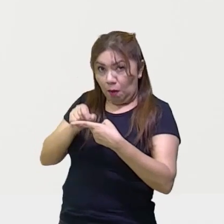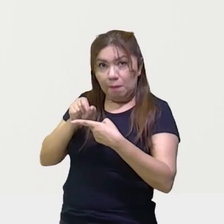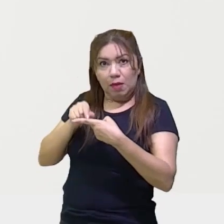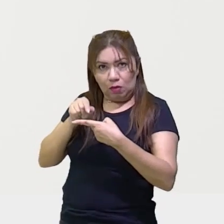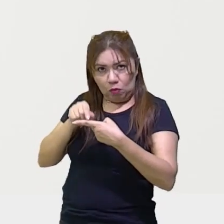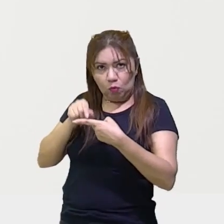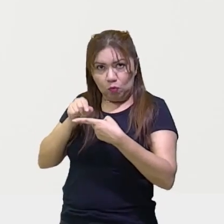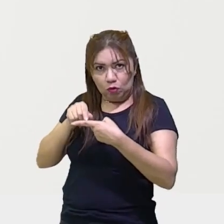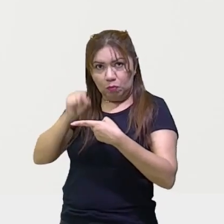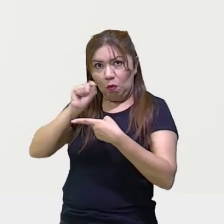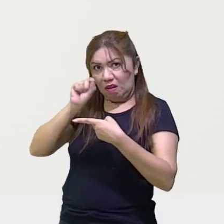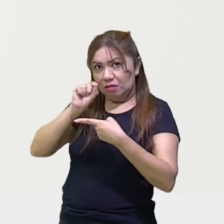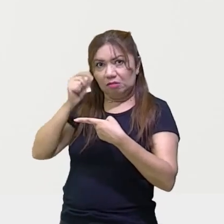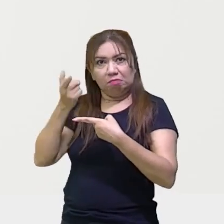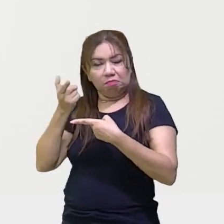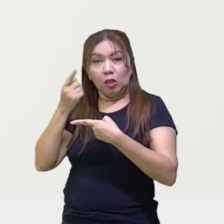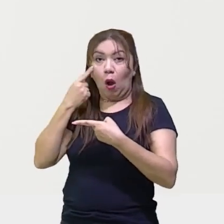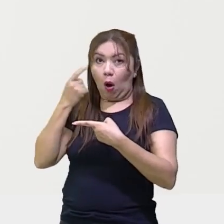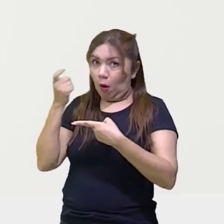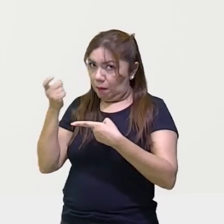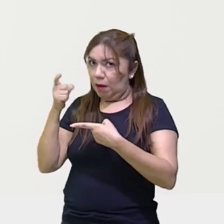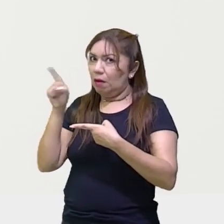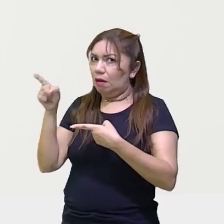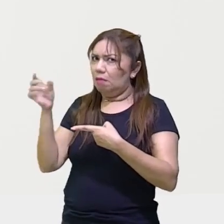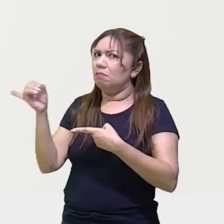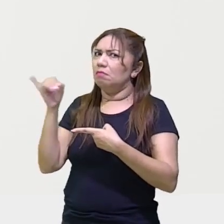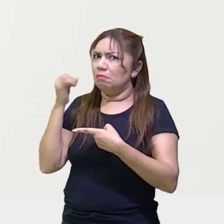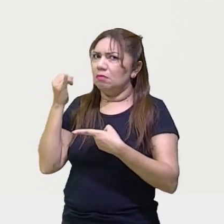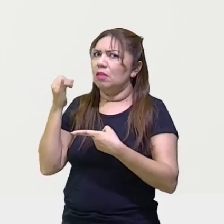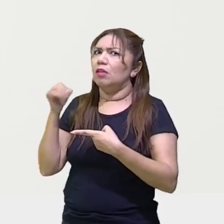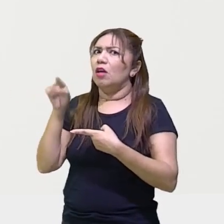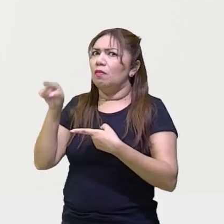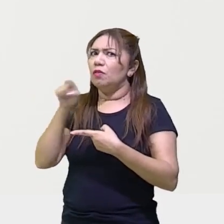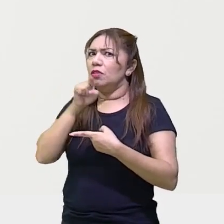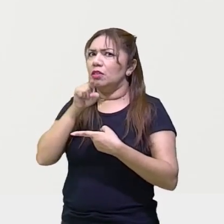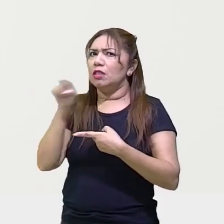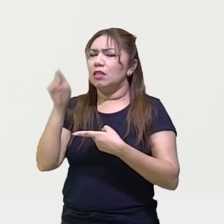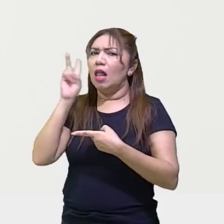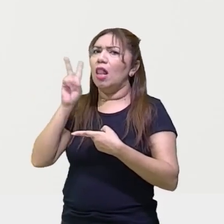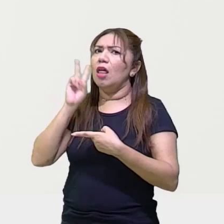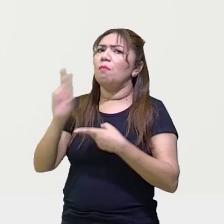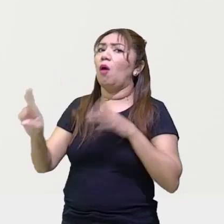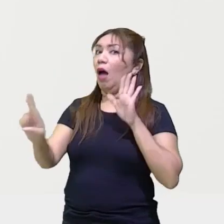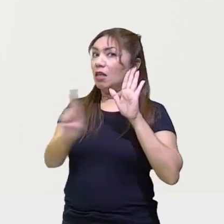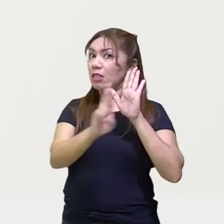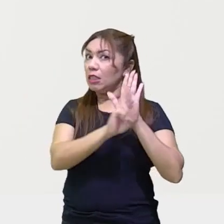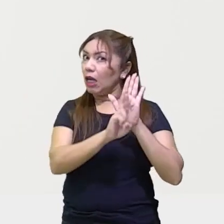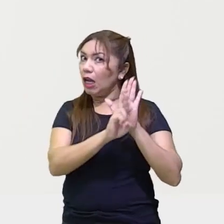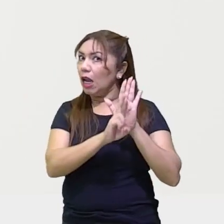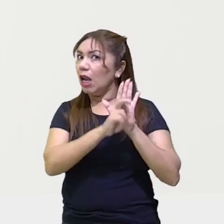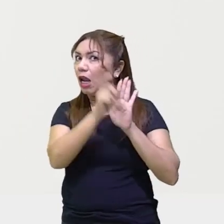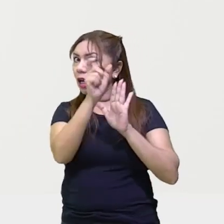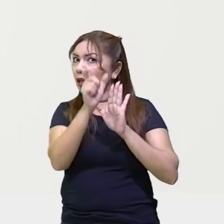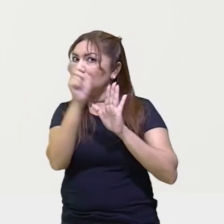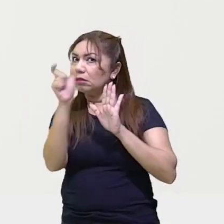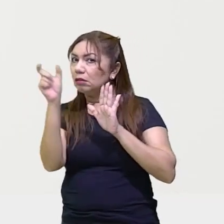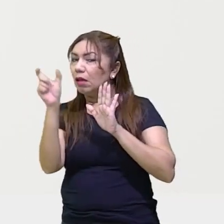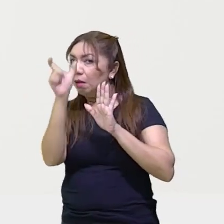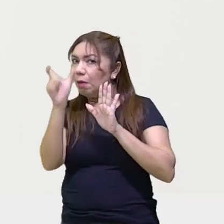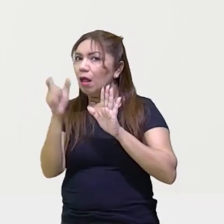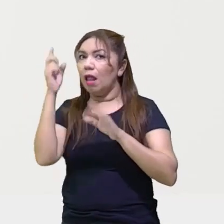penúltima, ok? É interessante que vocês relembrem as regras que a gente aprendeu das